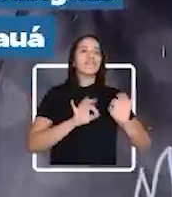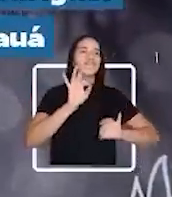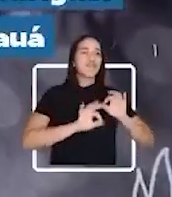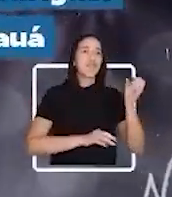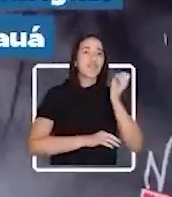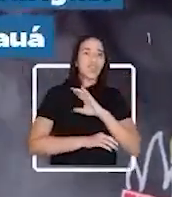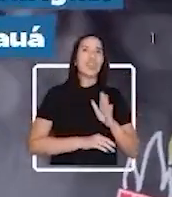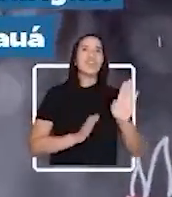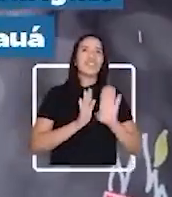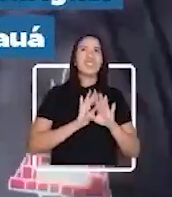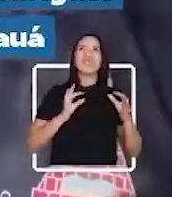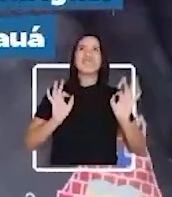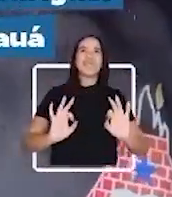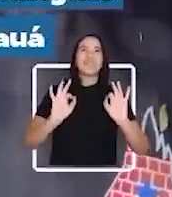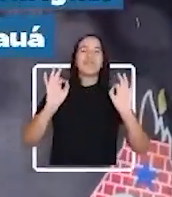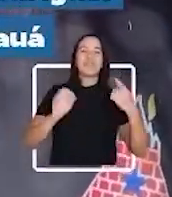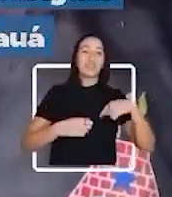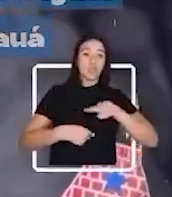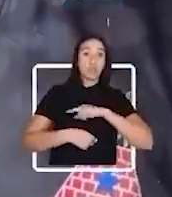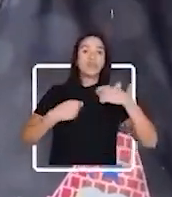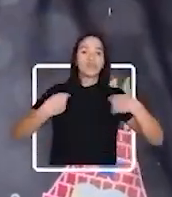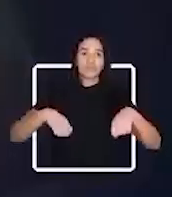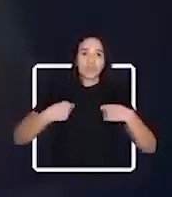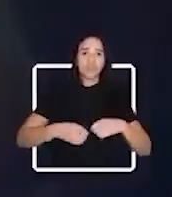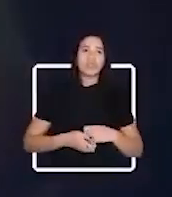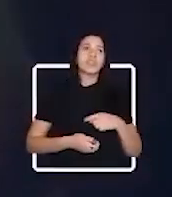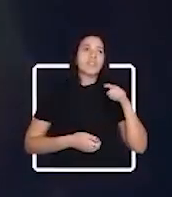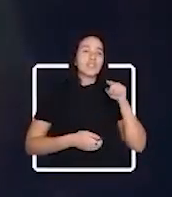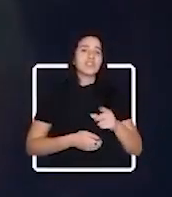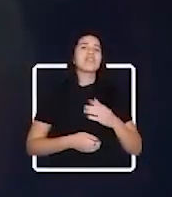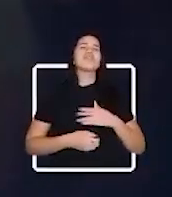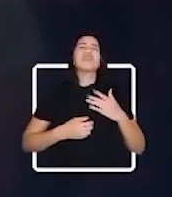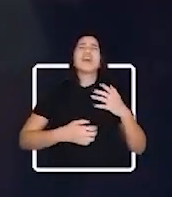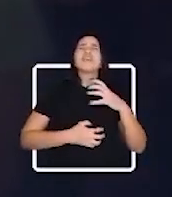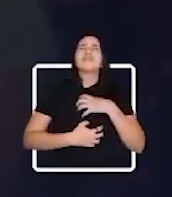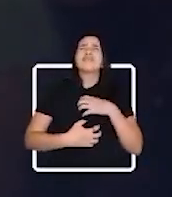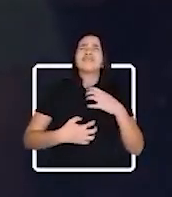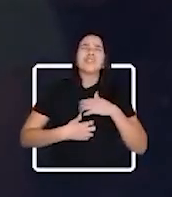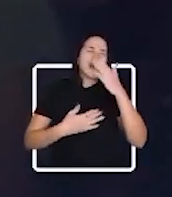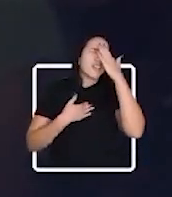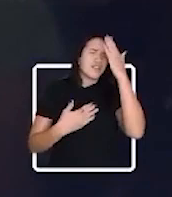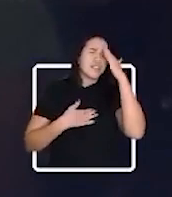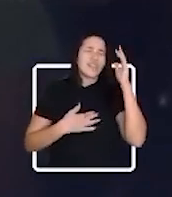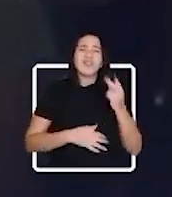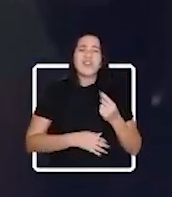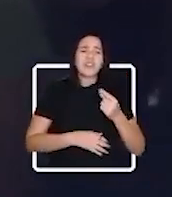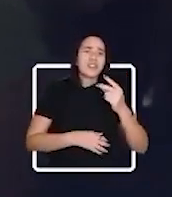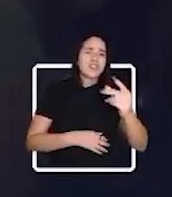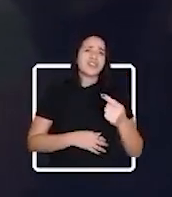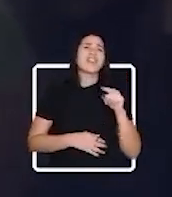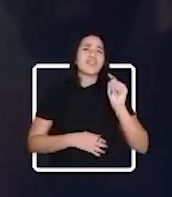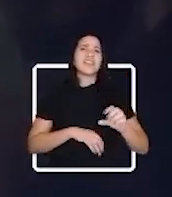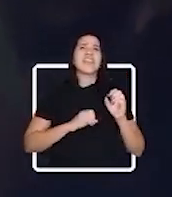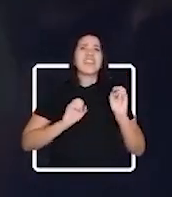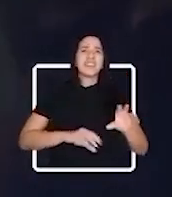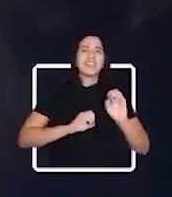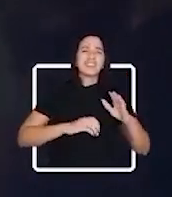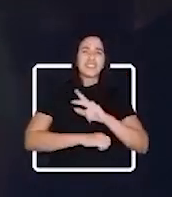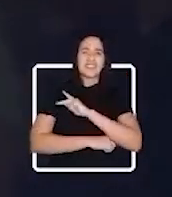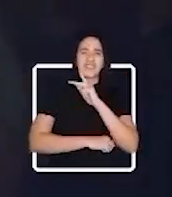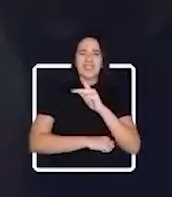Meire. Em Belém, Dr. Ulisses Guimarães. Ananindeua, Joaquim Viana.